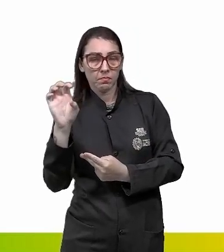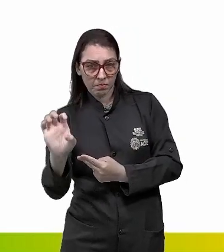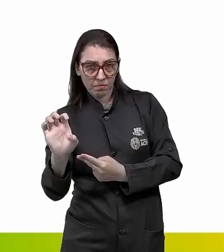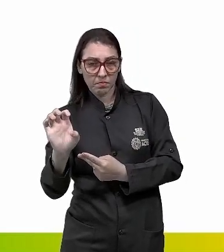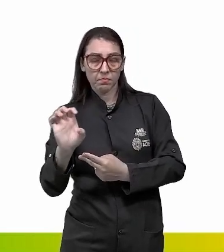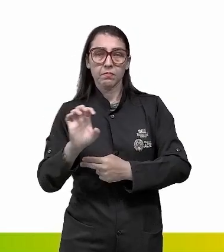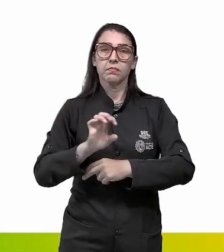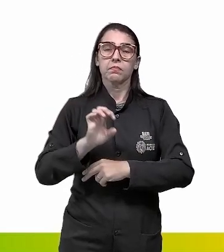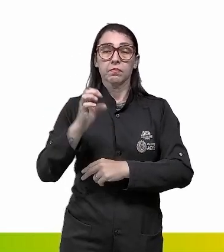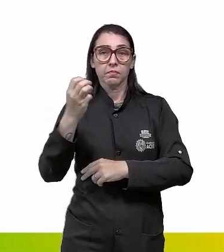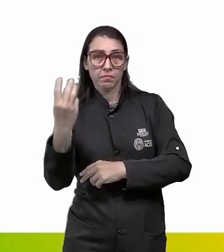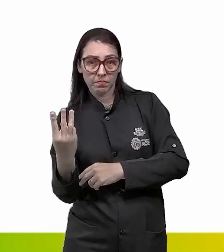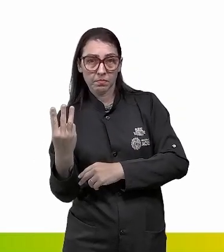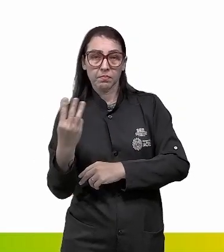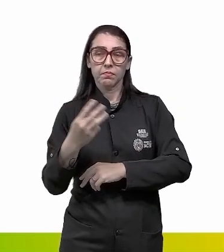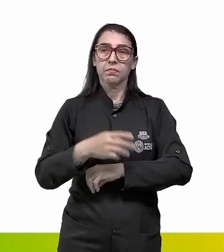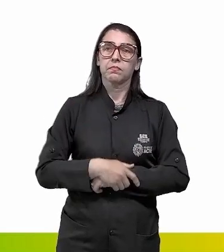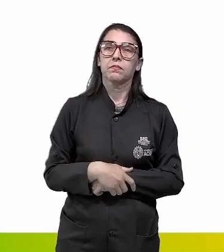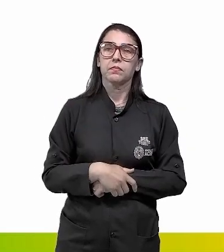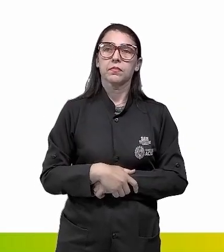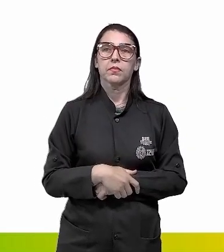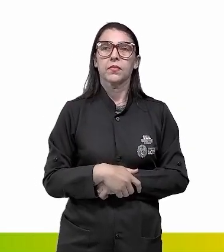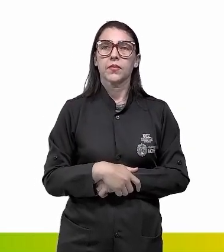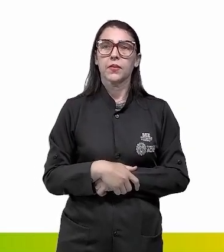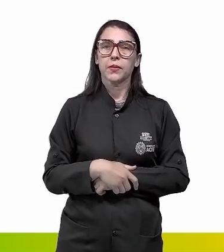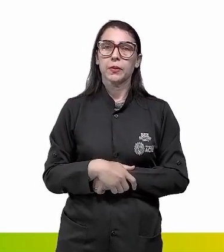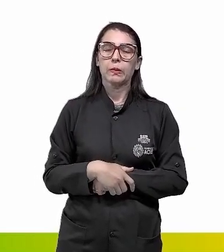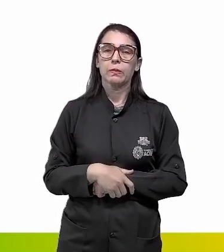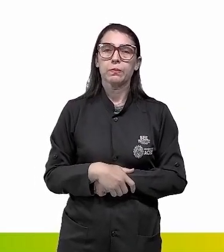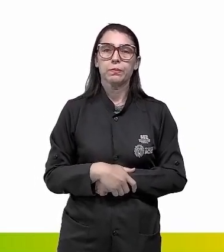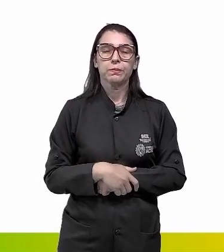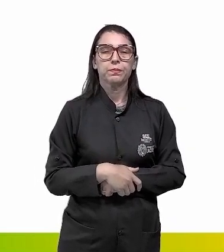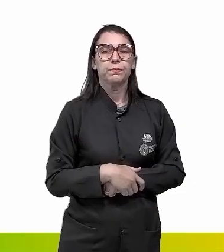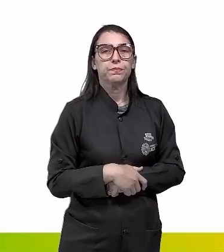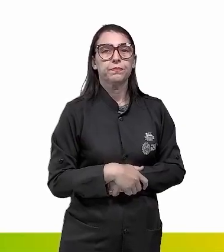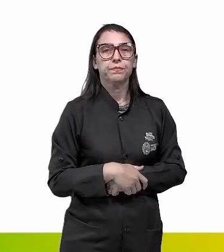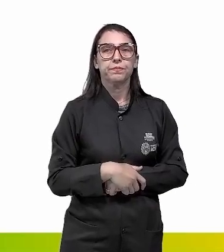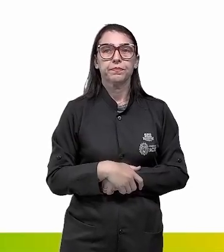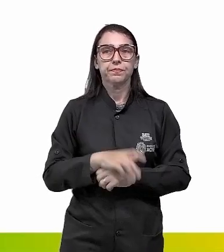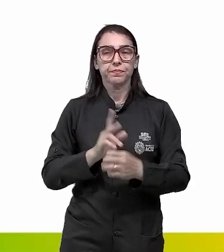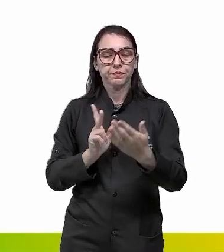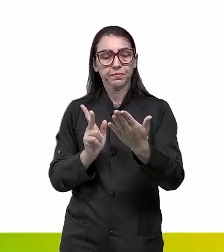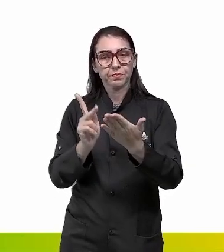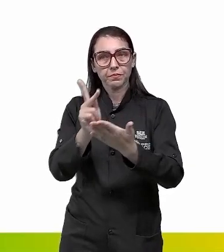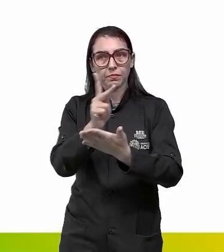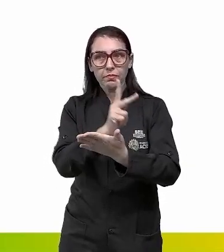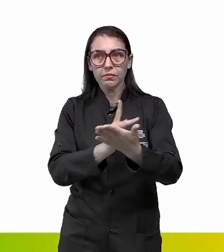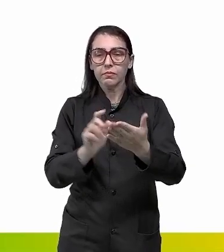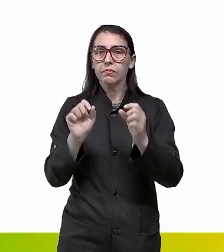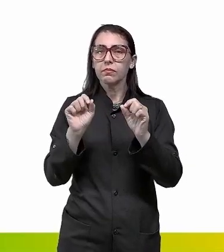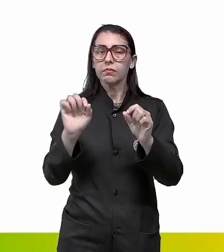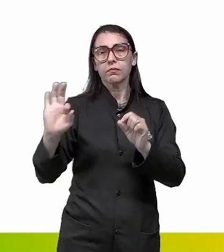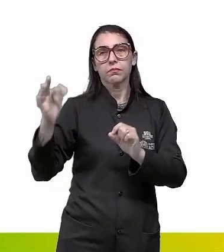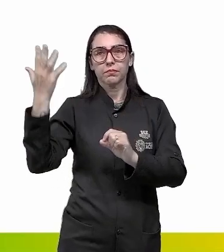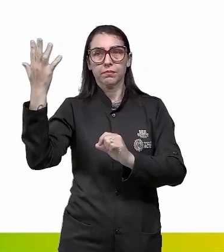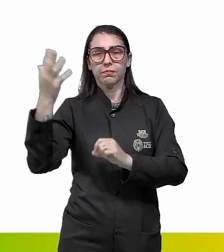quando x valer 1, 2 e 3. Vou desenhar aqui o que vai